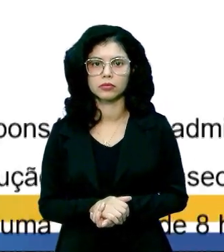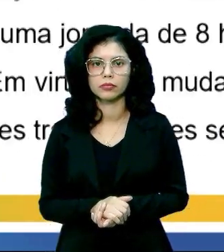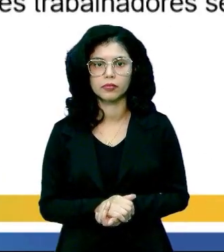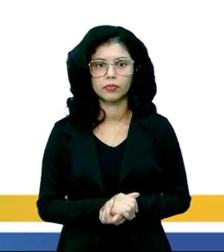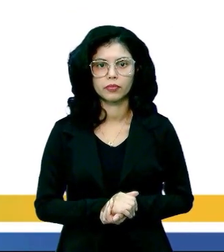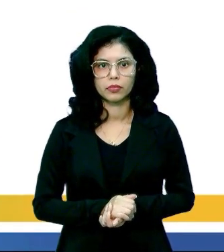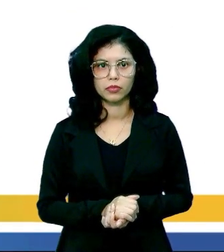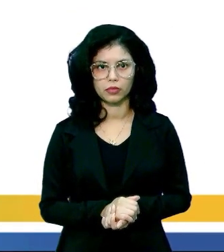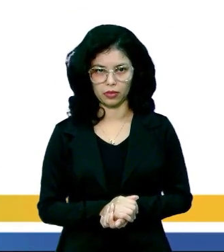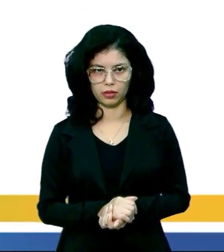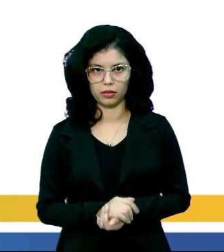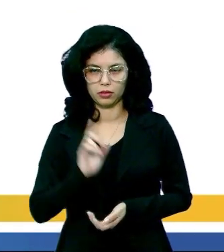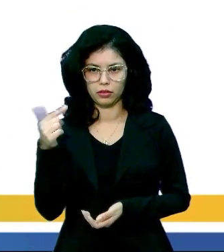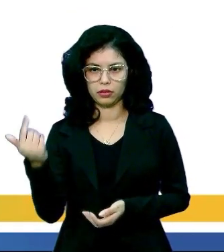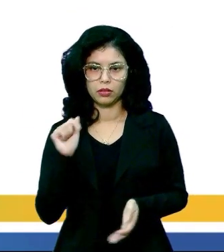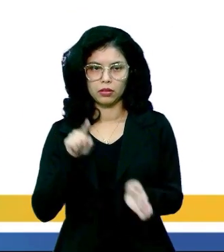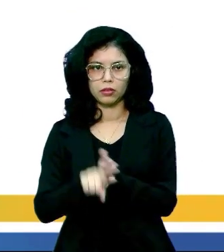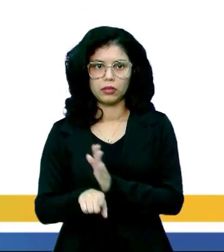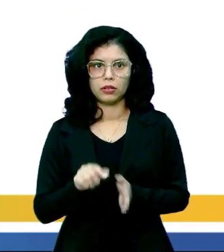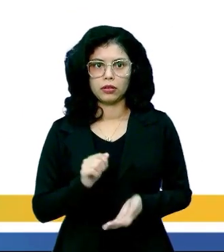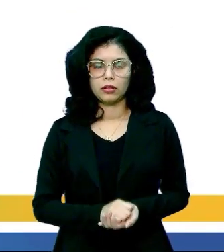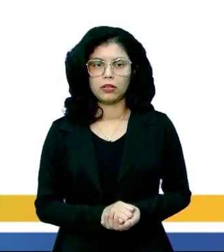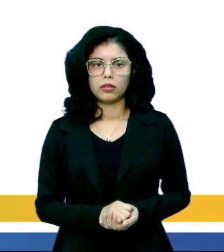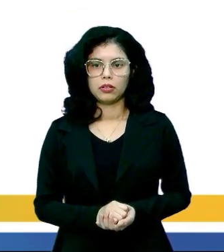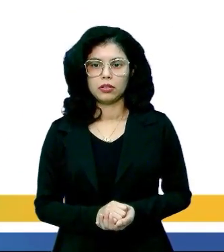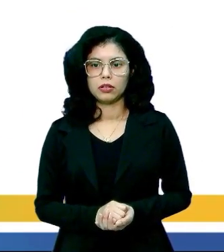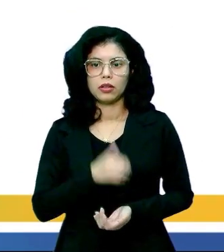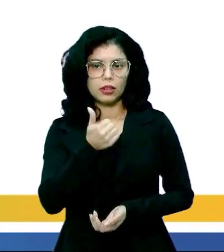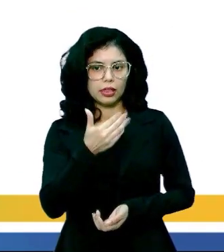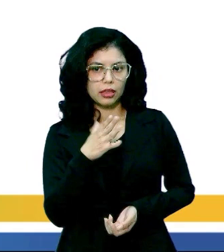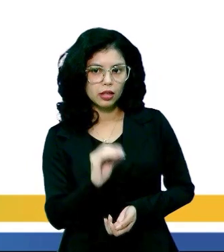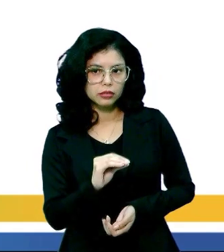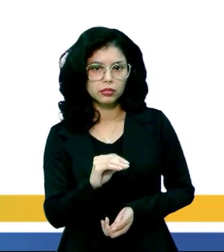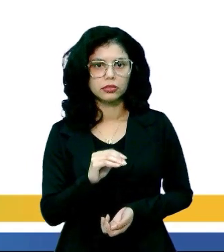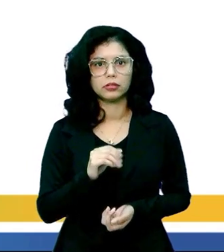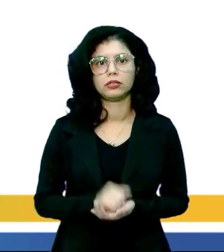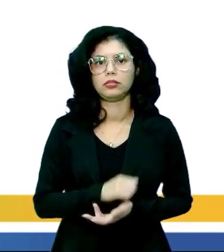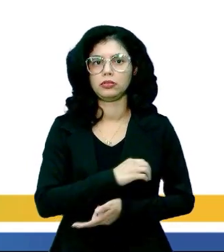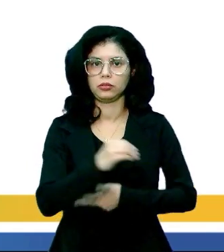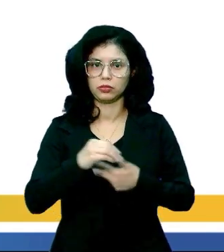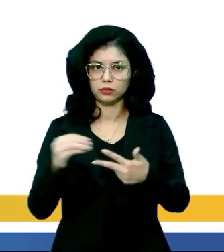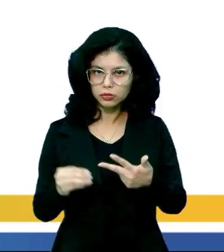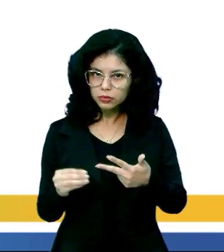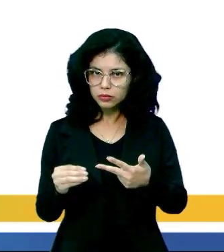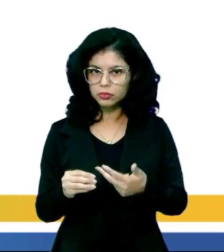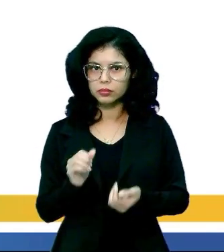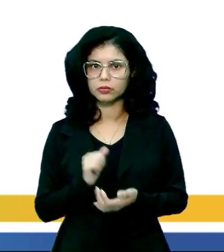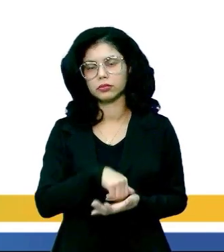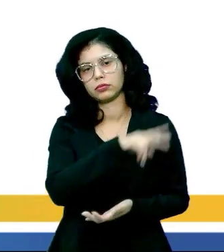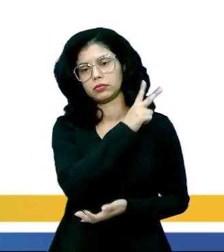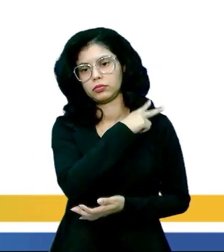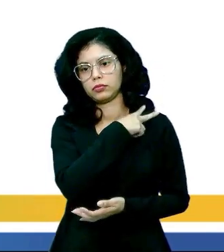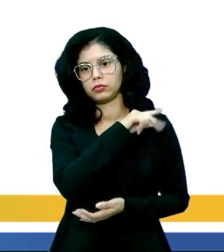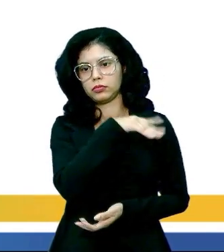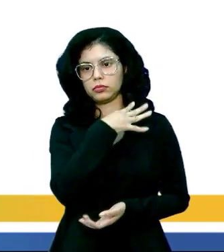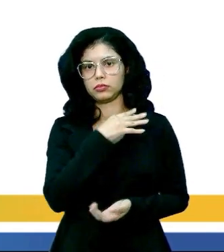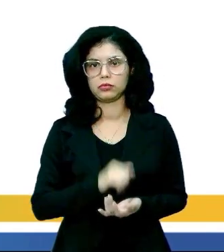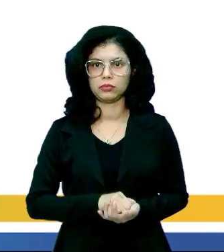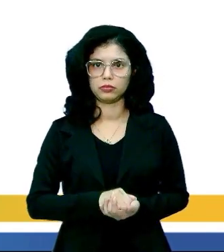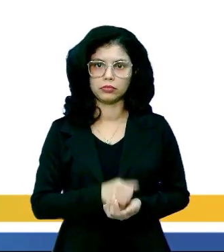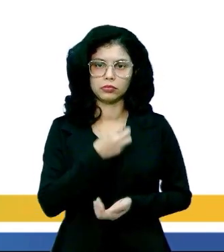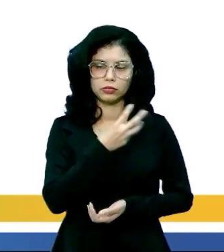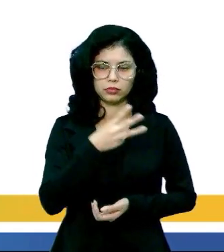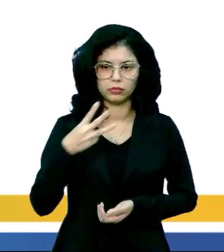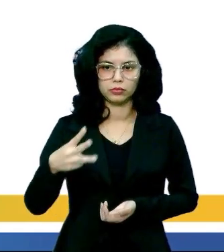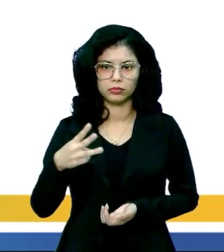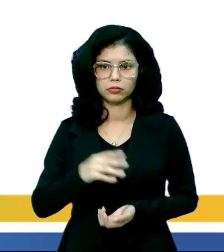Então, vejamos aí a próxima questão. A questão de número 10, que ela está no livro do 2º ano, a